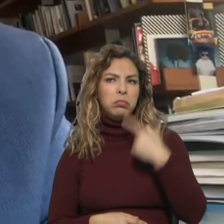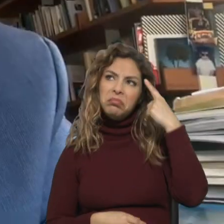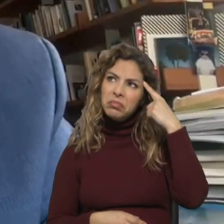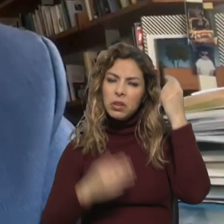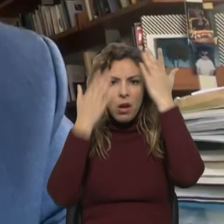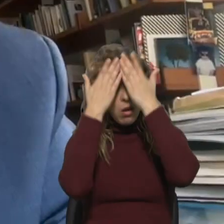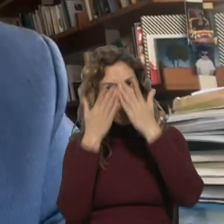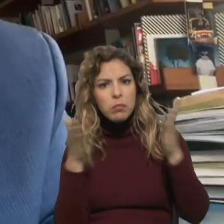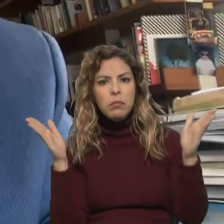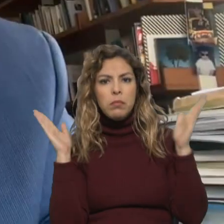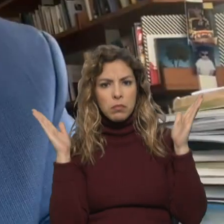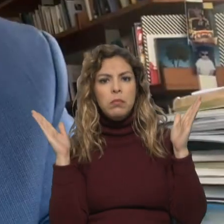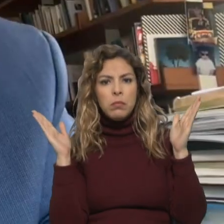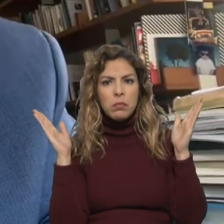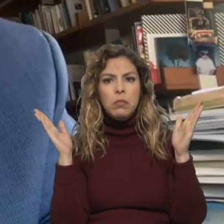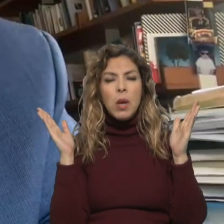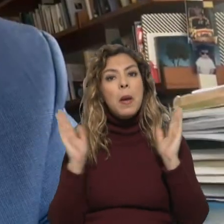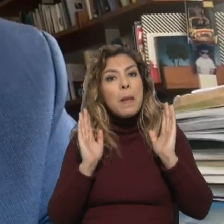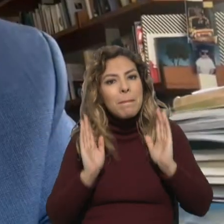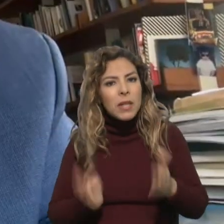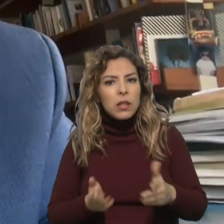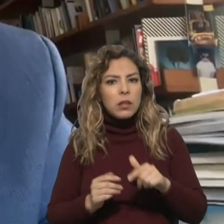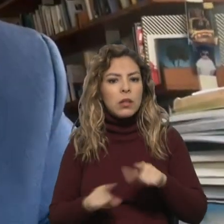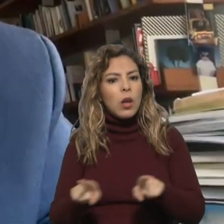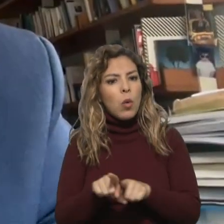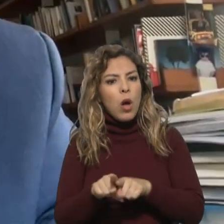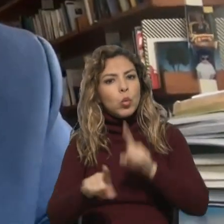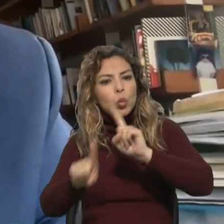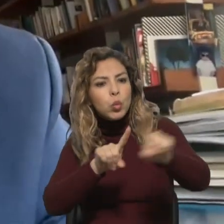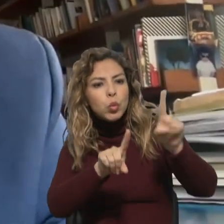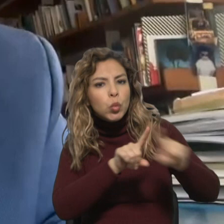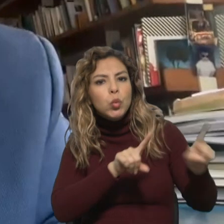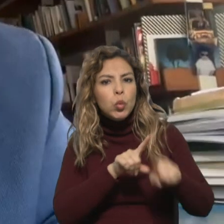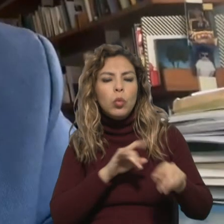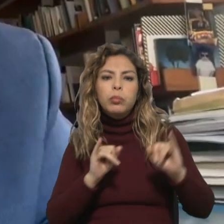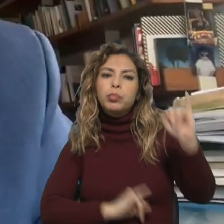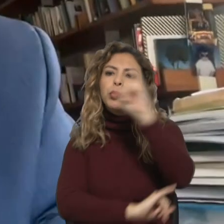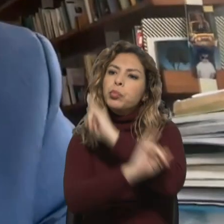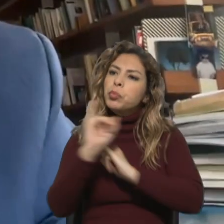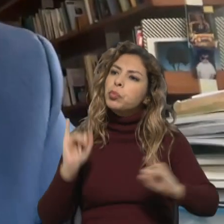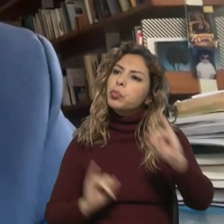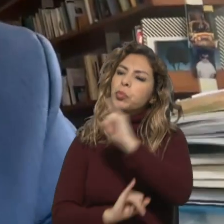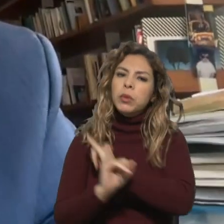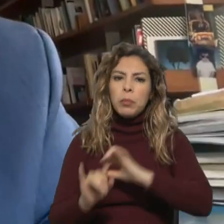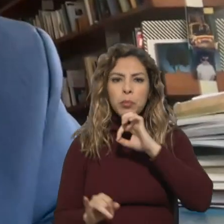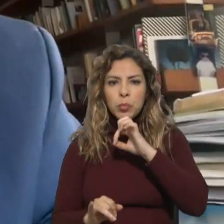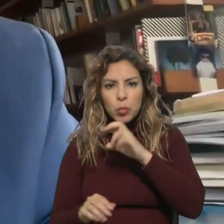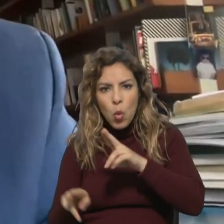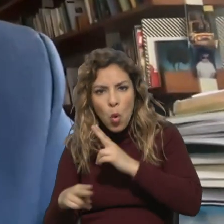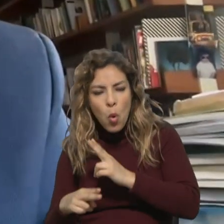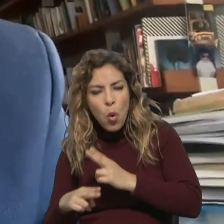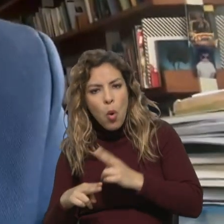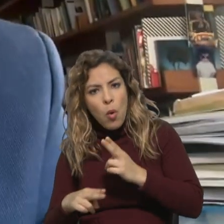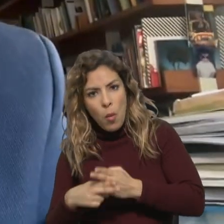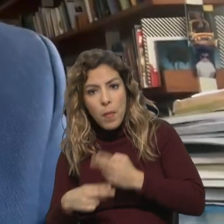quem venha a seguir, considero que essa prática da diversidade de origens do Bispo de Roma será uma